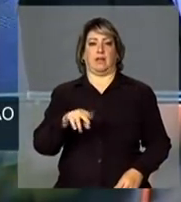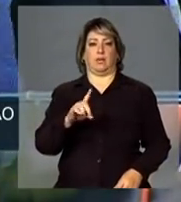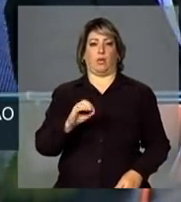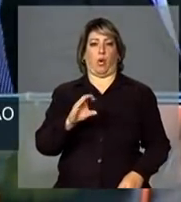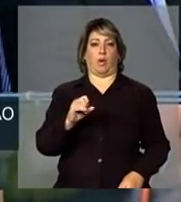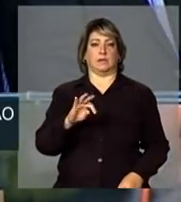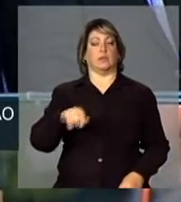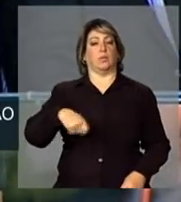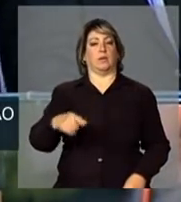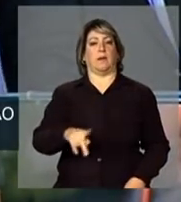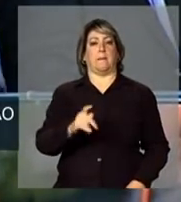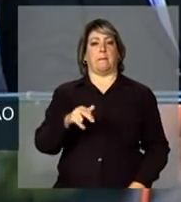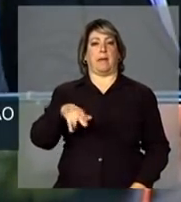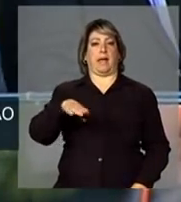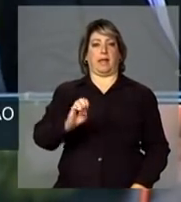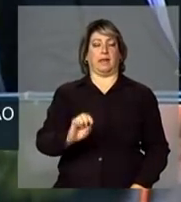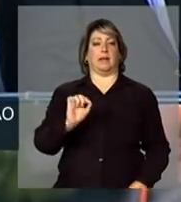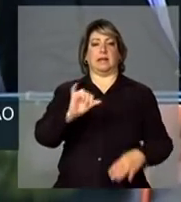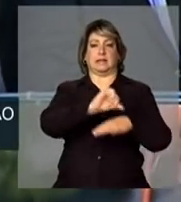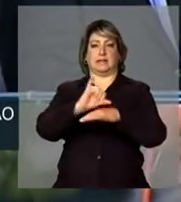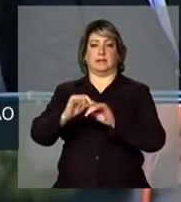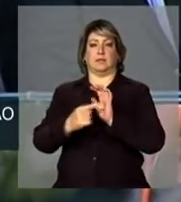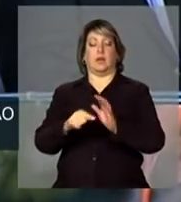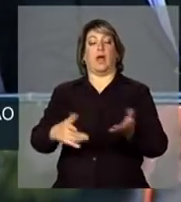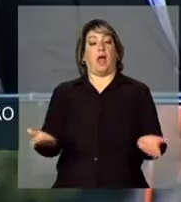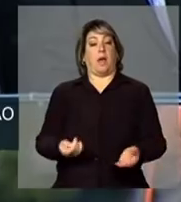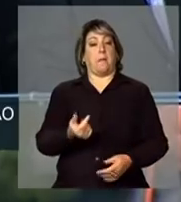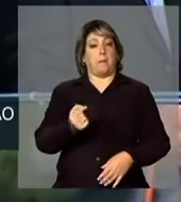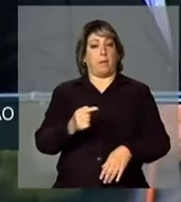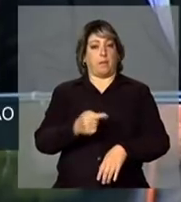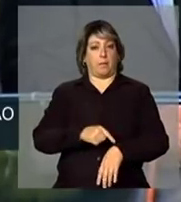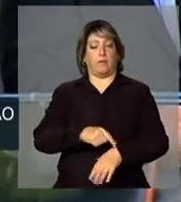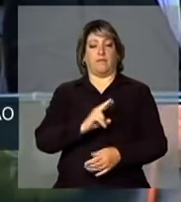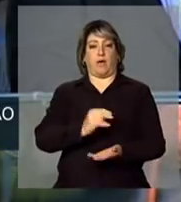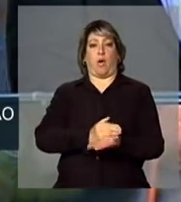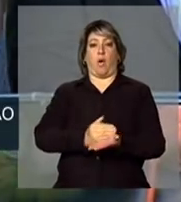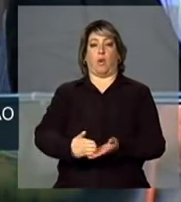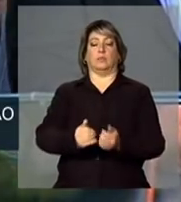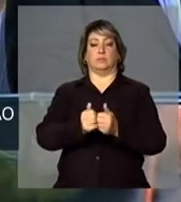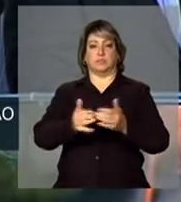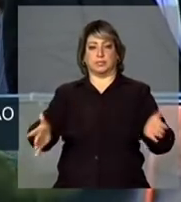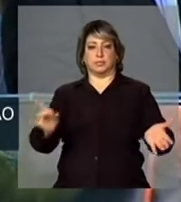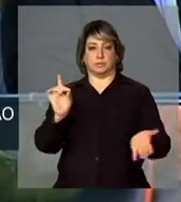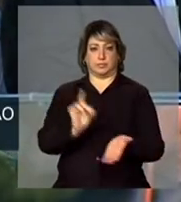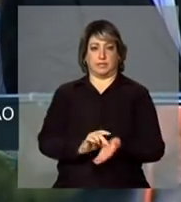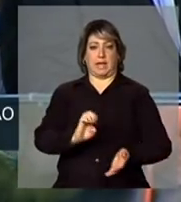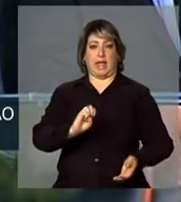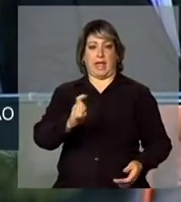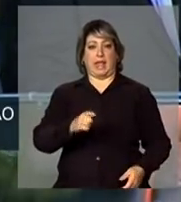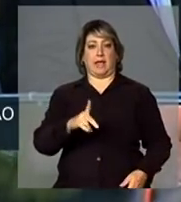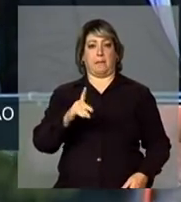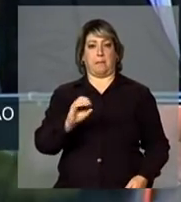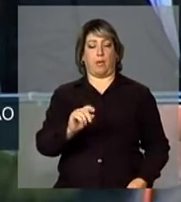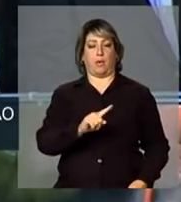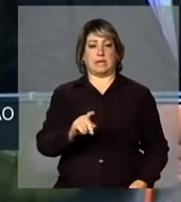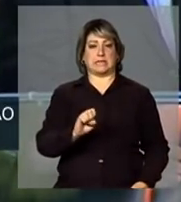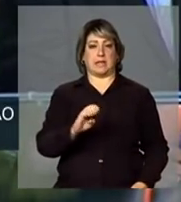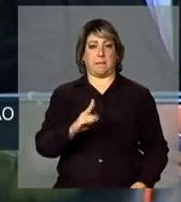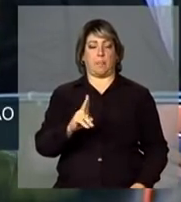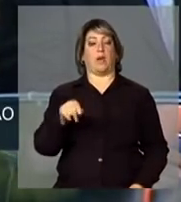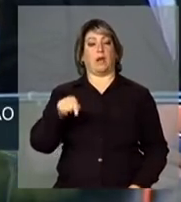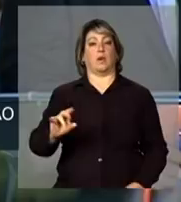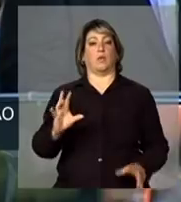Gerais, onde daqui a pouco começa a abertura oficial da Exposebu. Esta é a edição